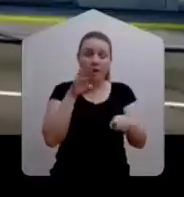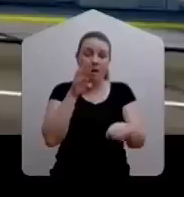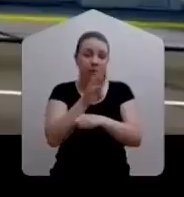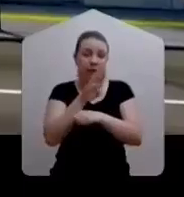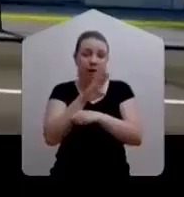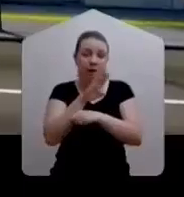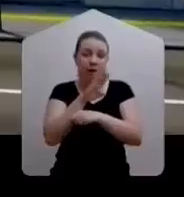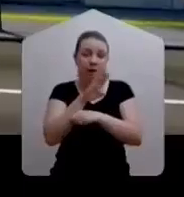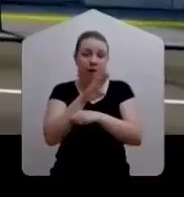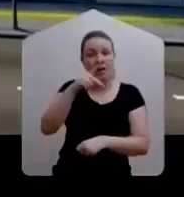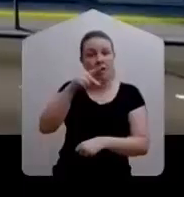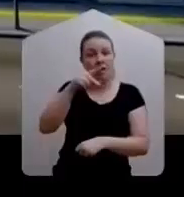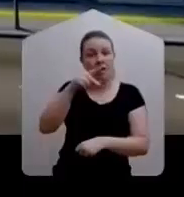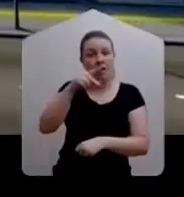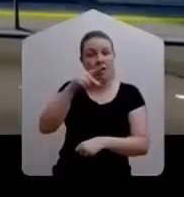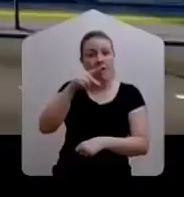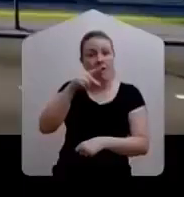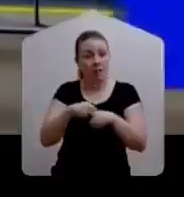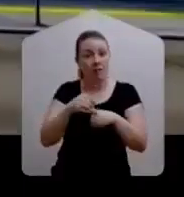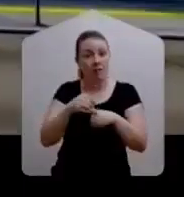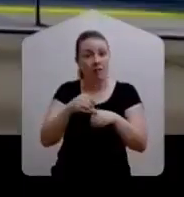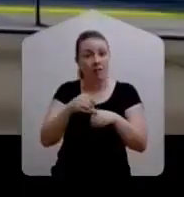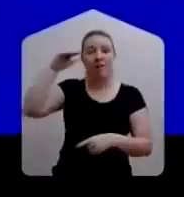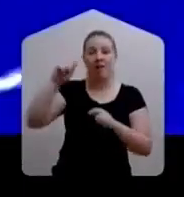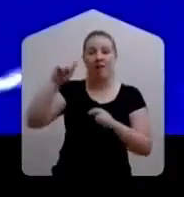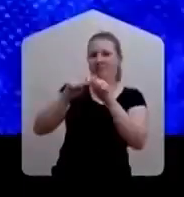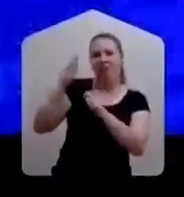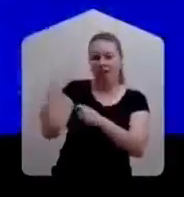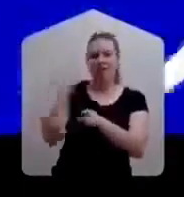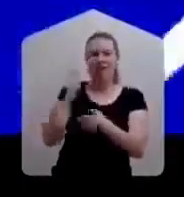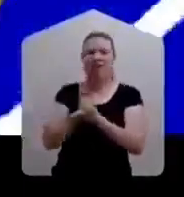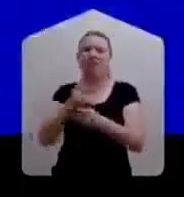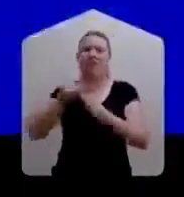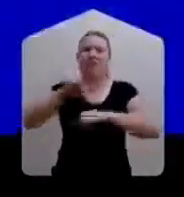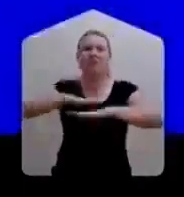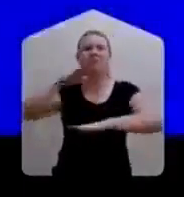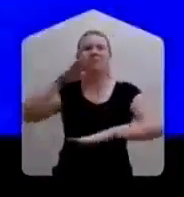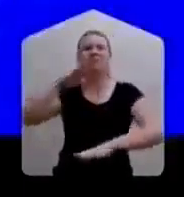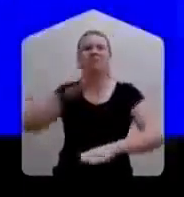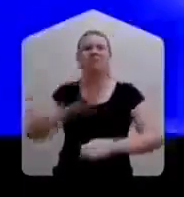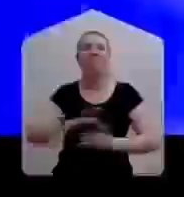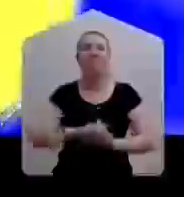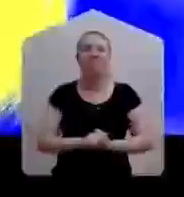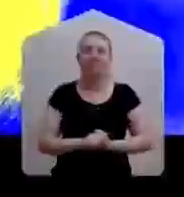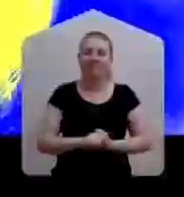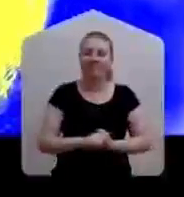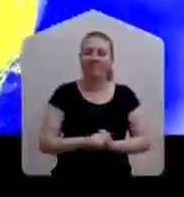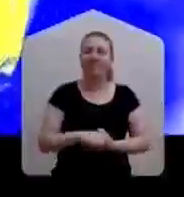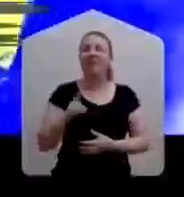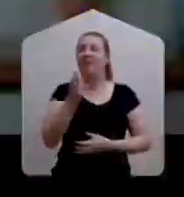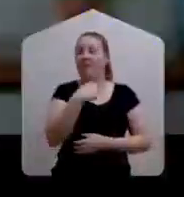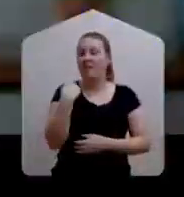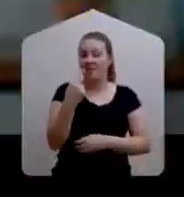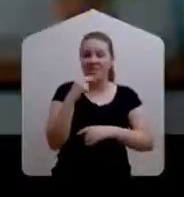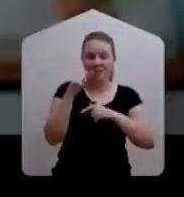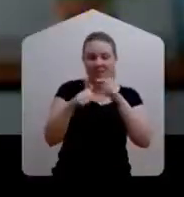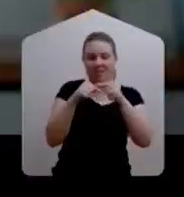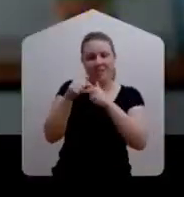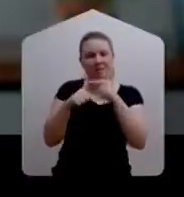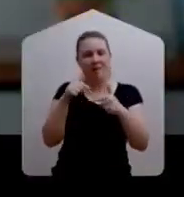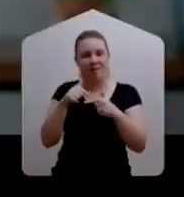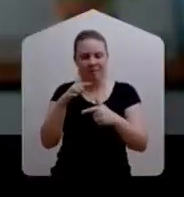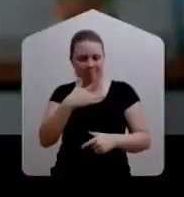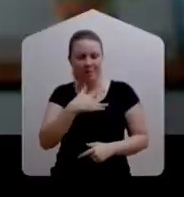o CAPS-I, e um CAPS para atendimento adulto. Quem fez vai fazer mais! Estamos trabalhando